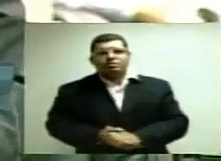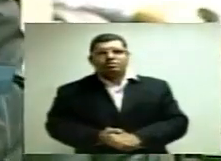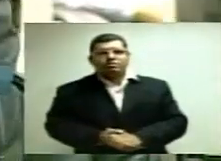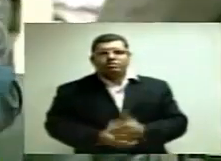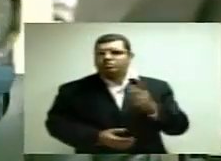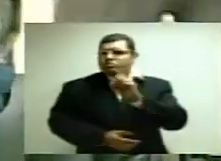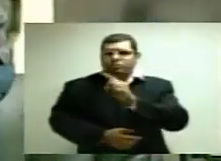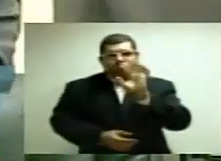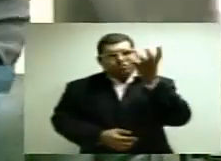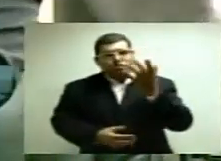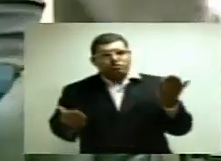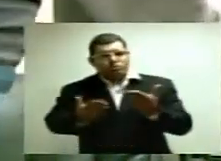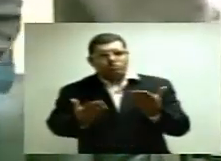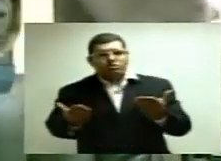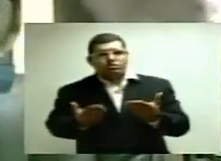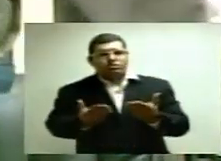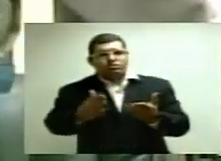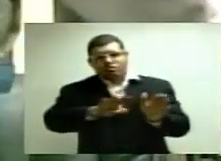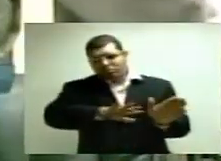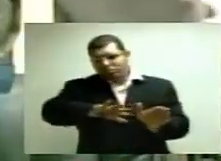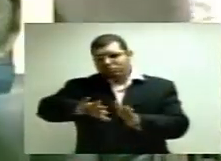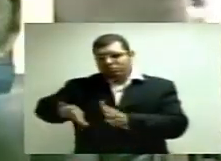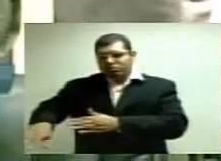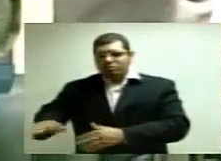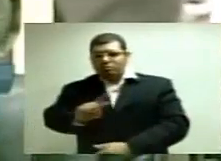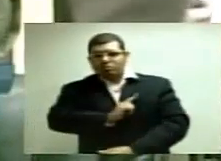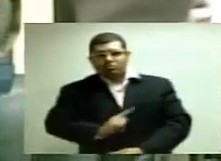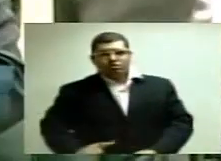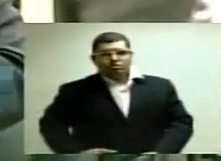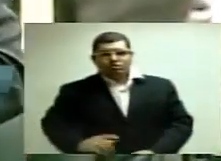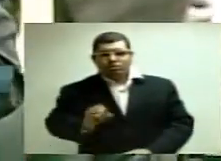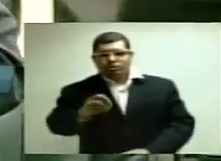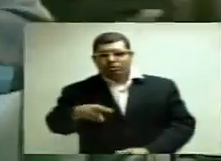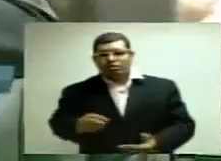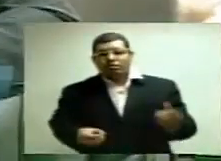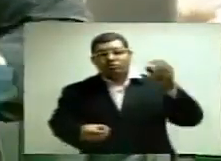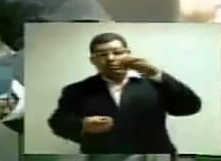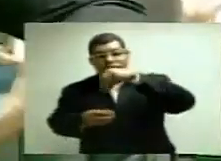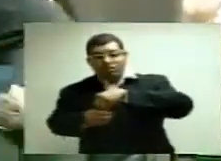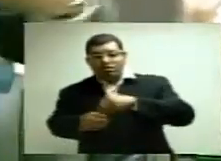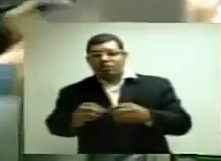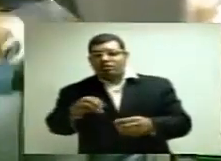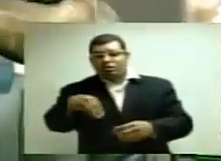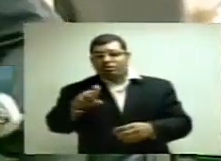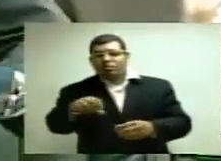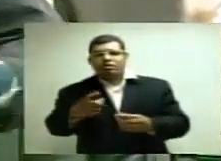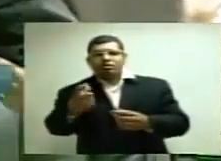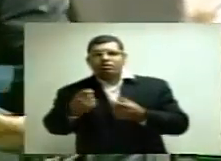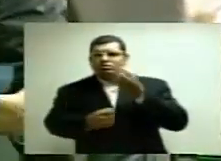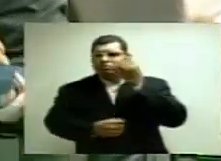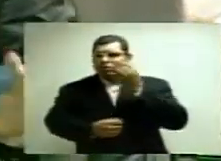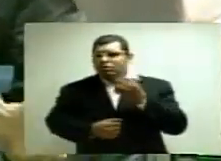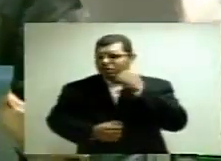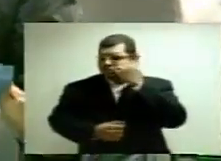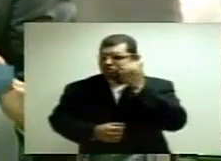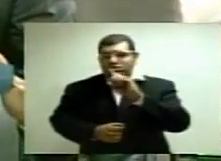não acontecem a partir do momento que sai o ex-governador Omar e entra o Melo, e em 20 dias todo esse constrangimento é